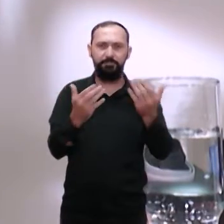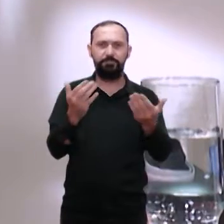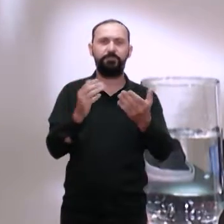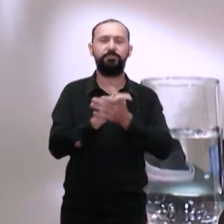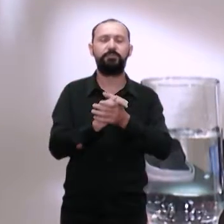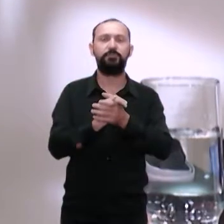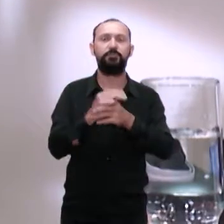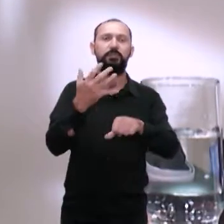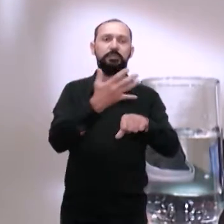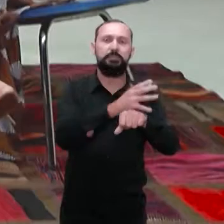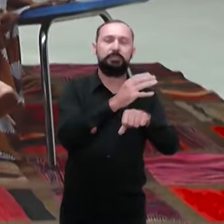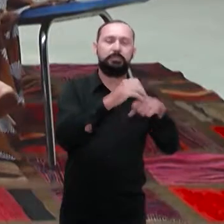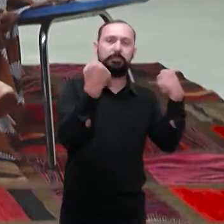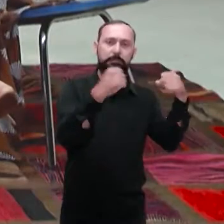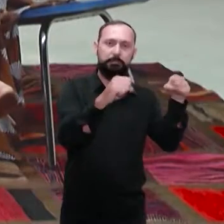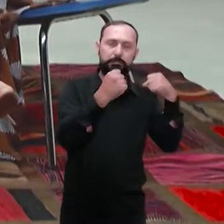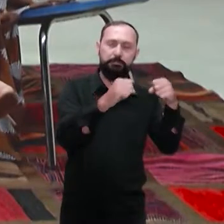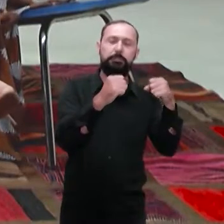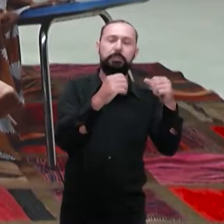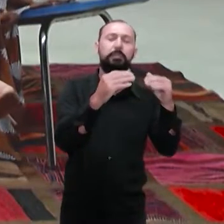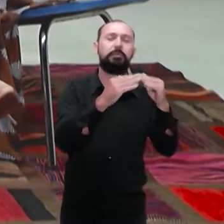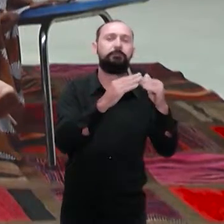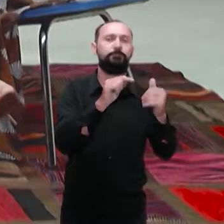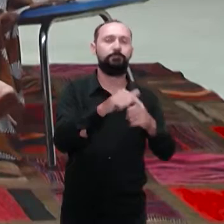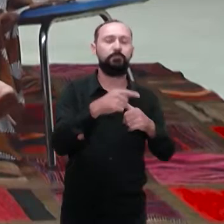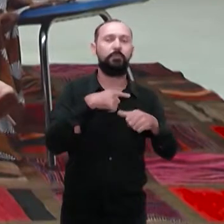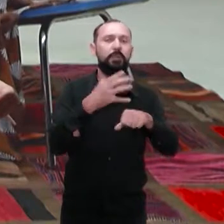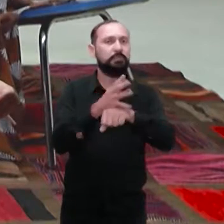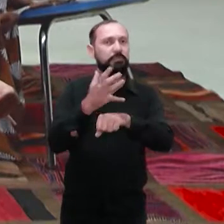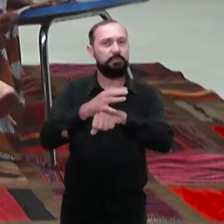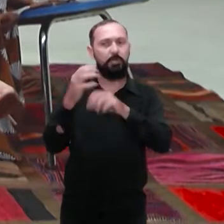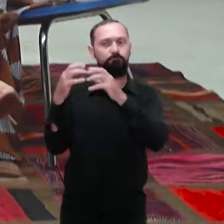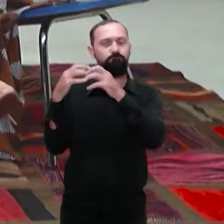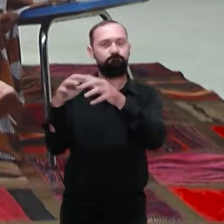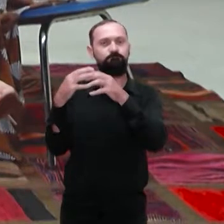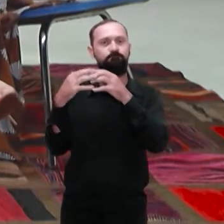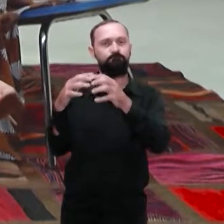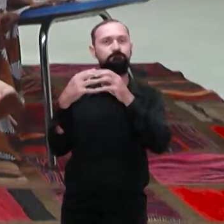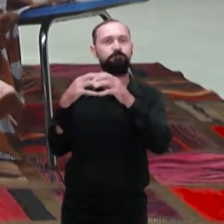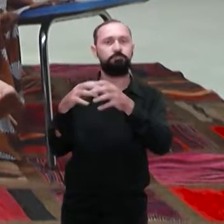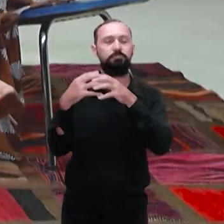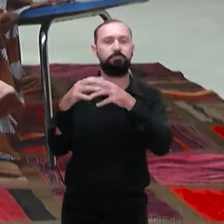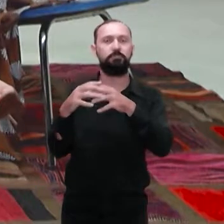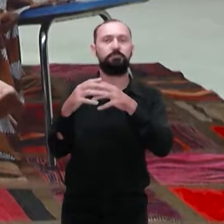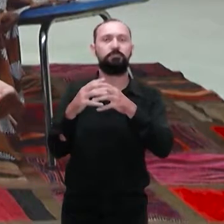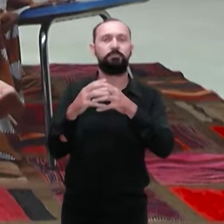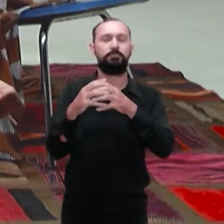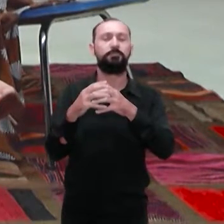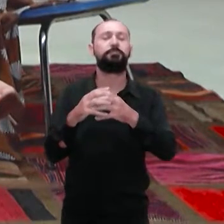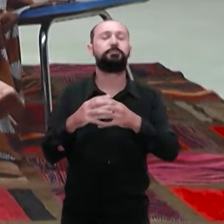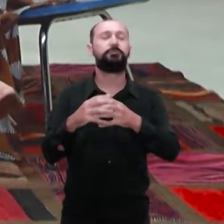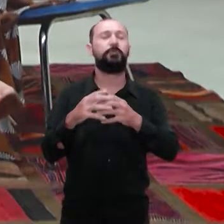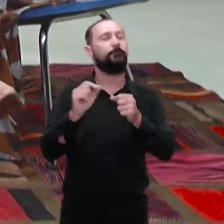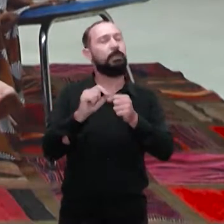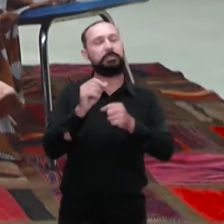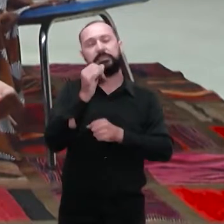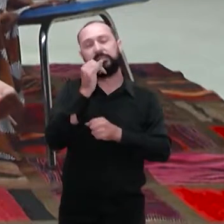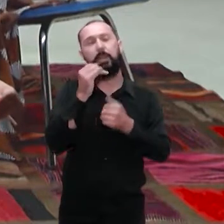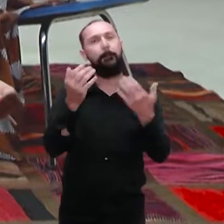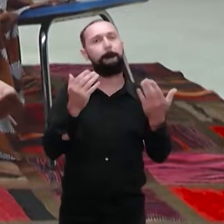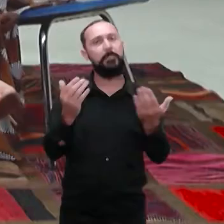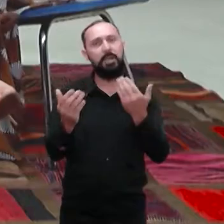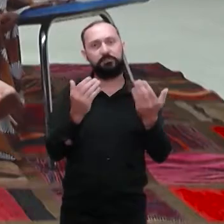essa analogia da ginástica que nós fazemos na academia, treinar o seu cérebro, fazer essa